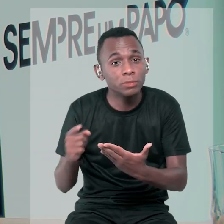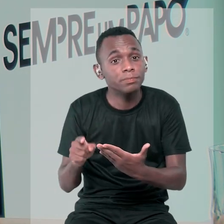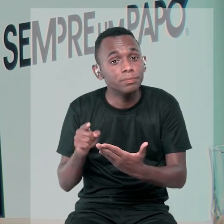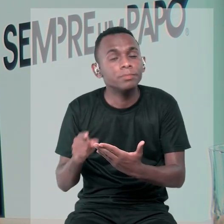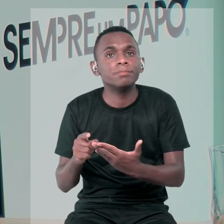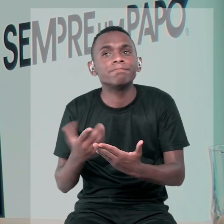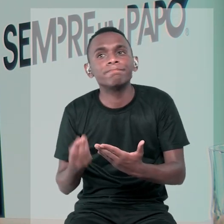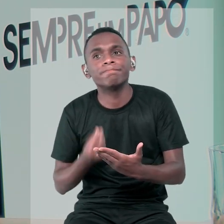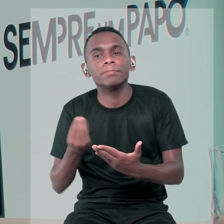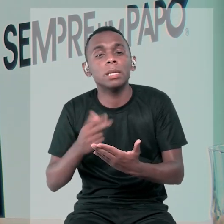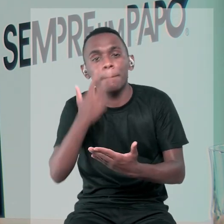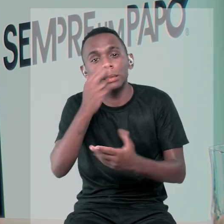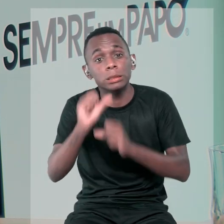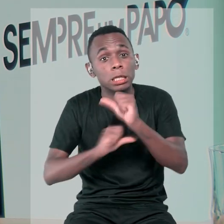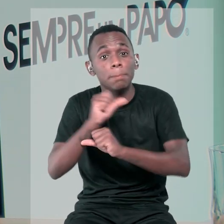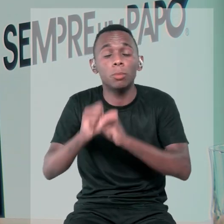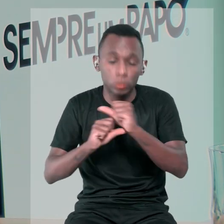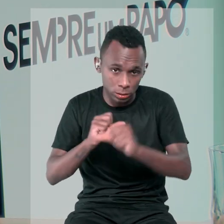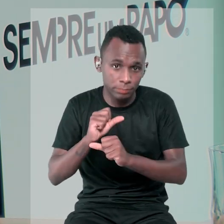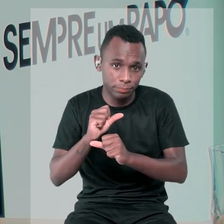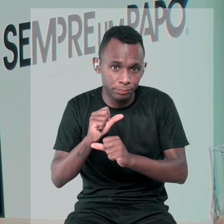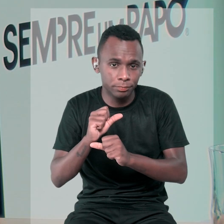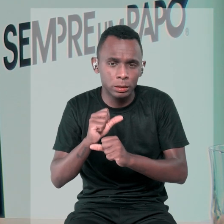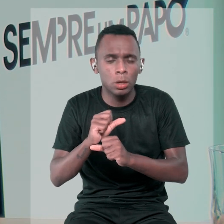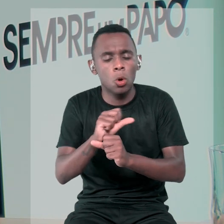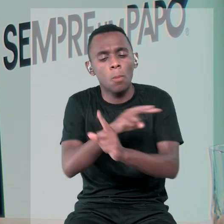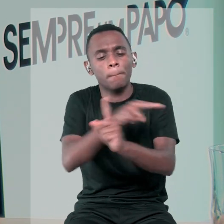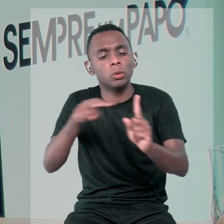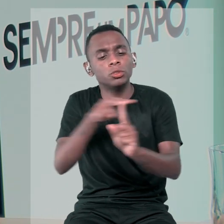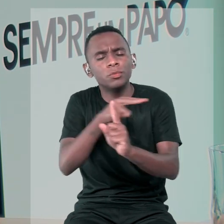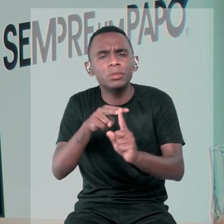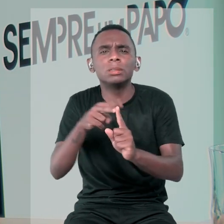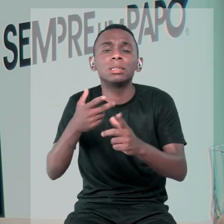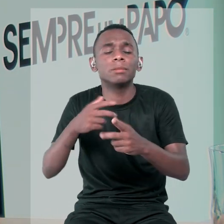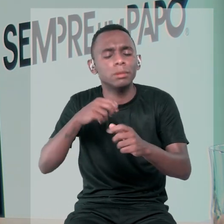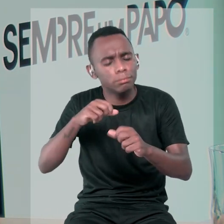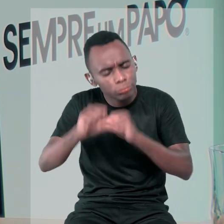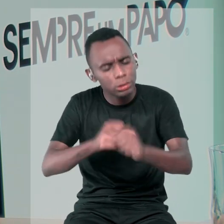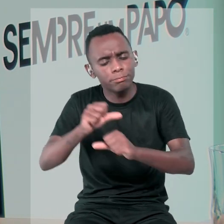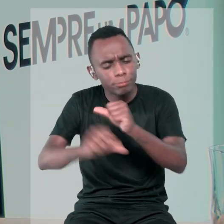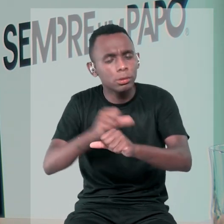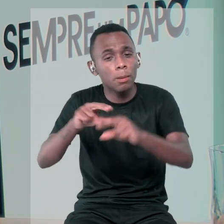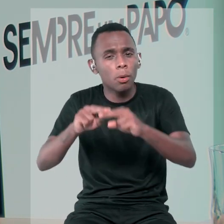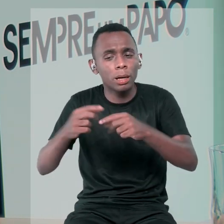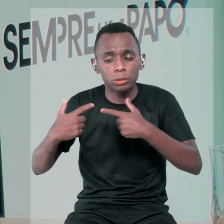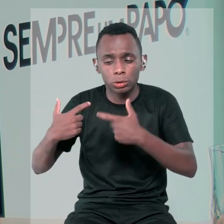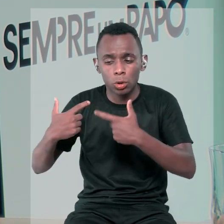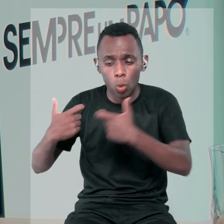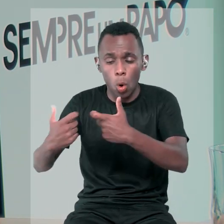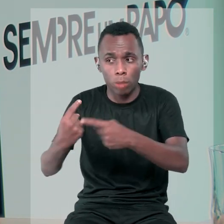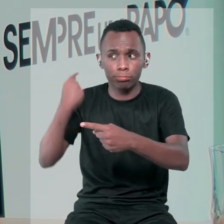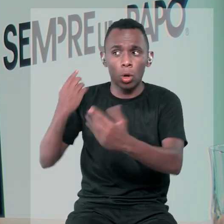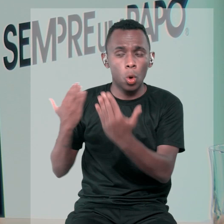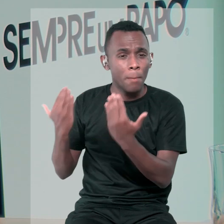digamos, altera ainda mais um panorama que vem se alterando em relação às guerras antigas ou às